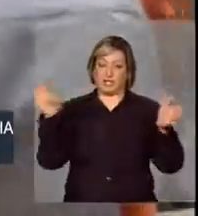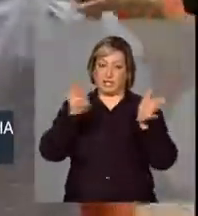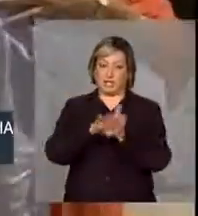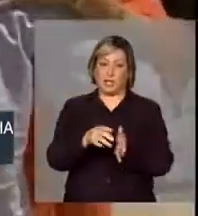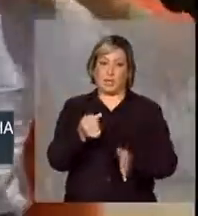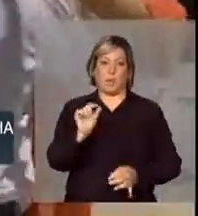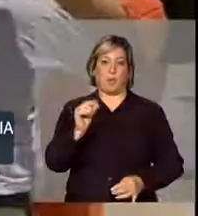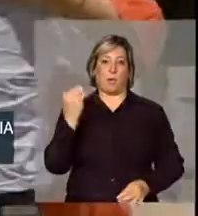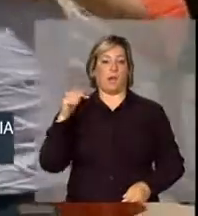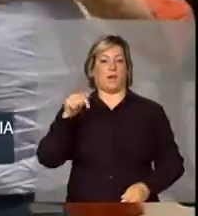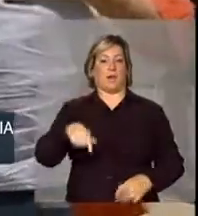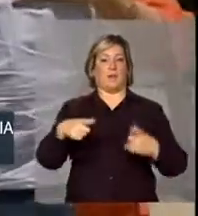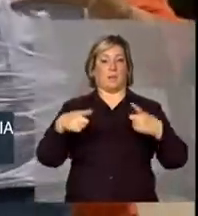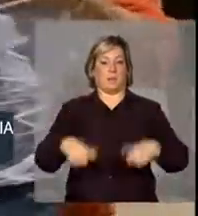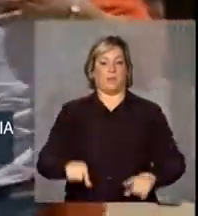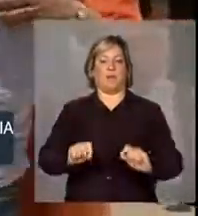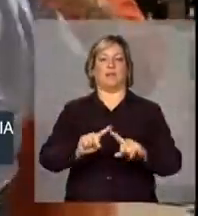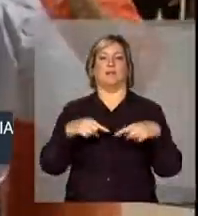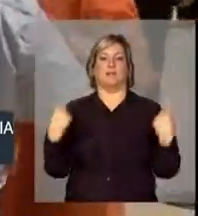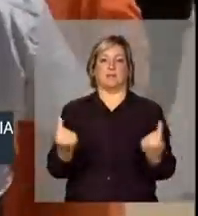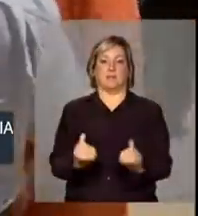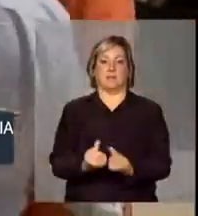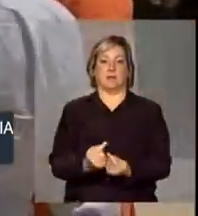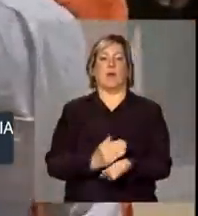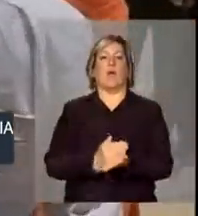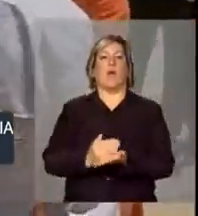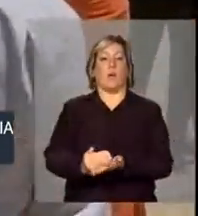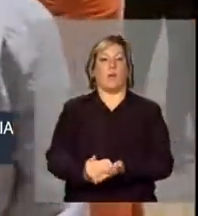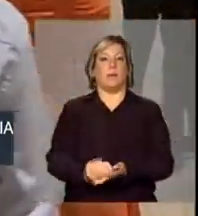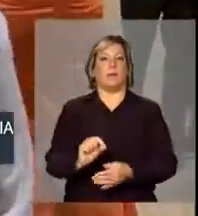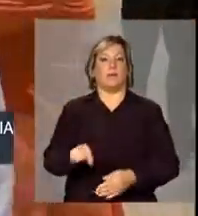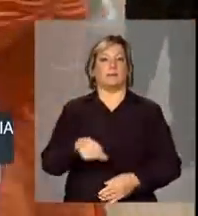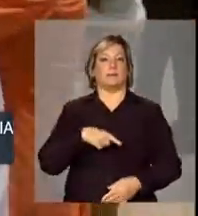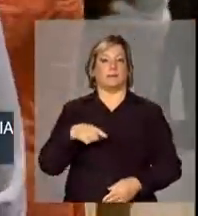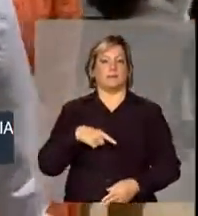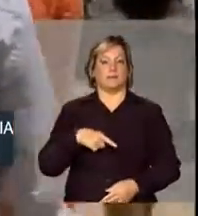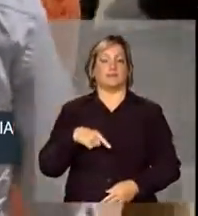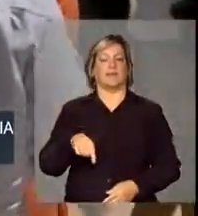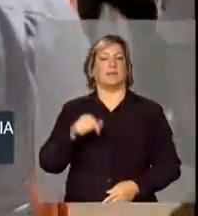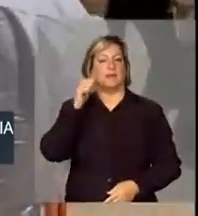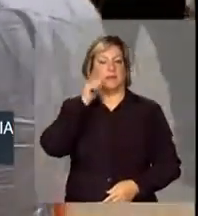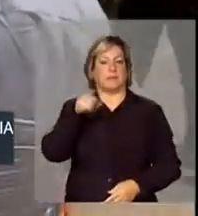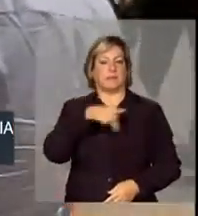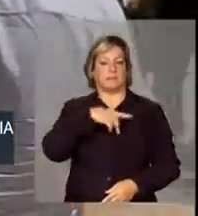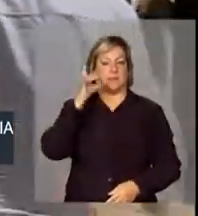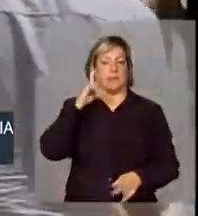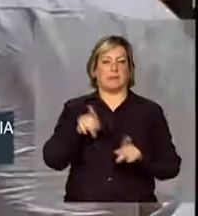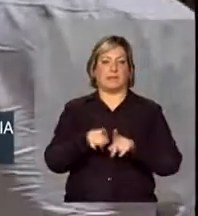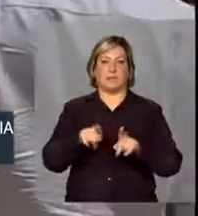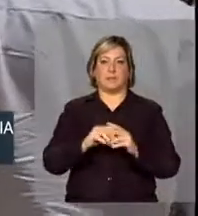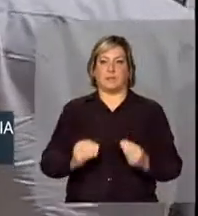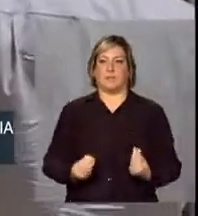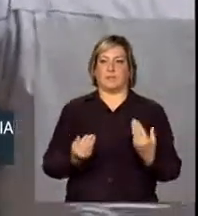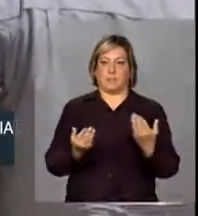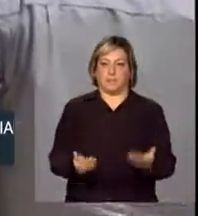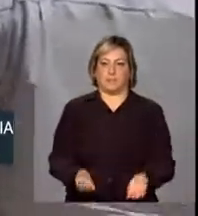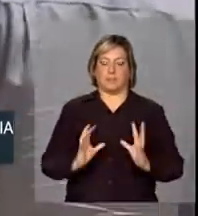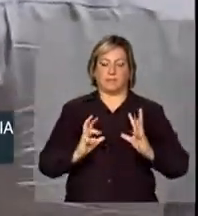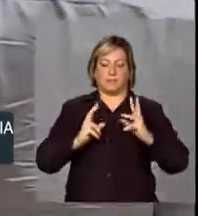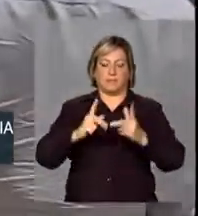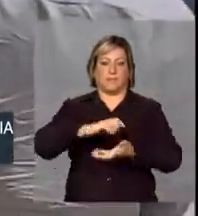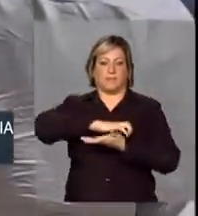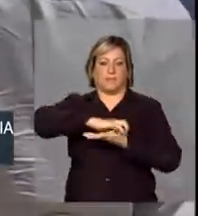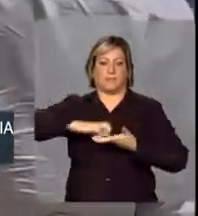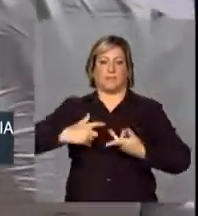Talhada na cerimônia que começa logo mais ela também vai entregar retroescavadeiras e